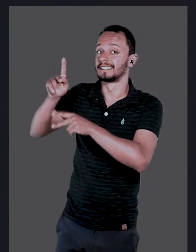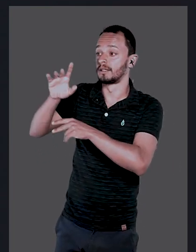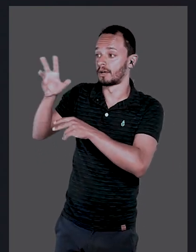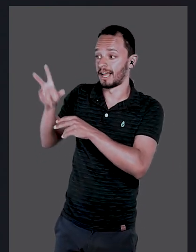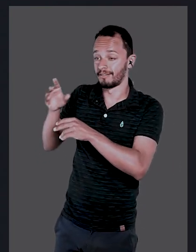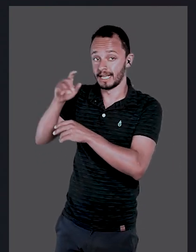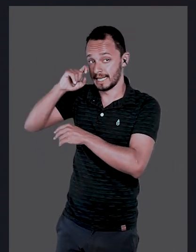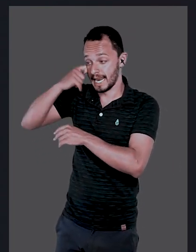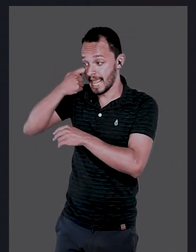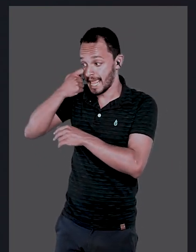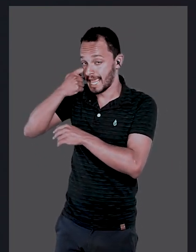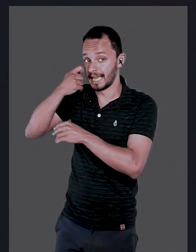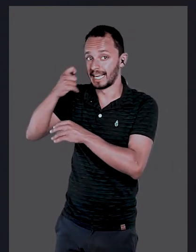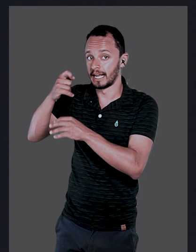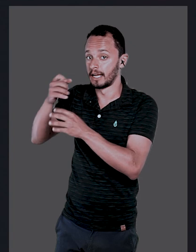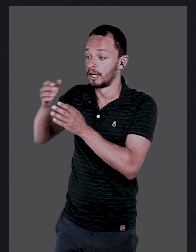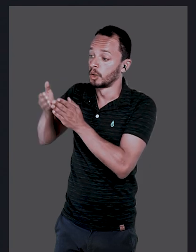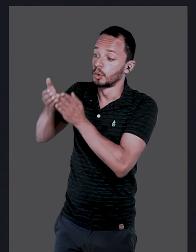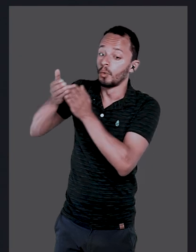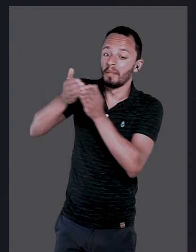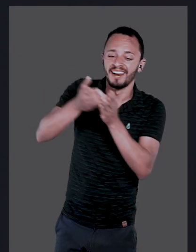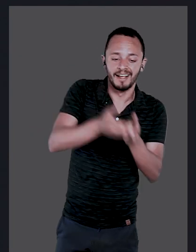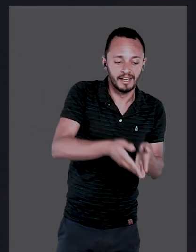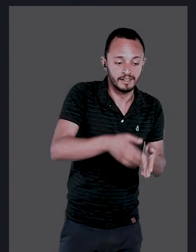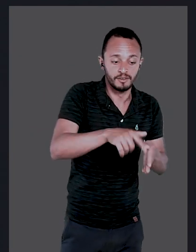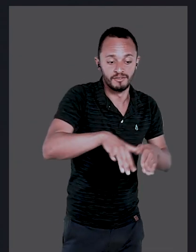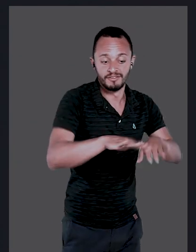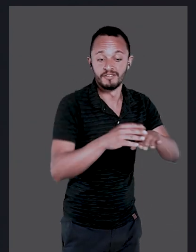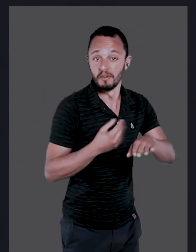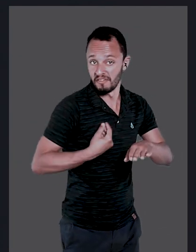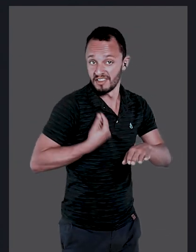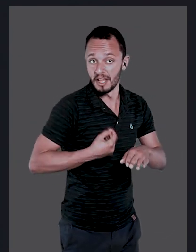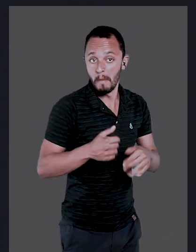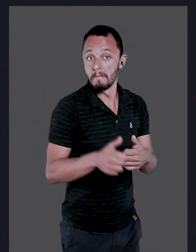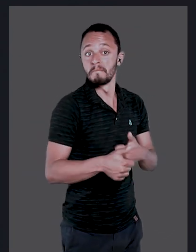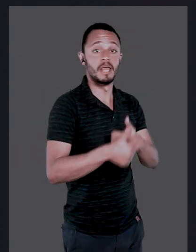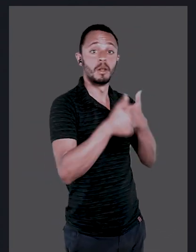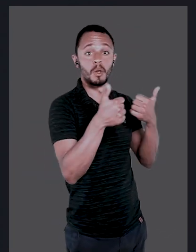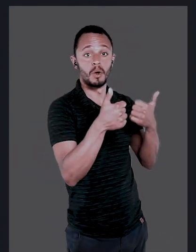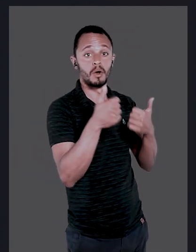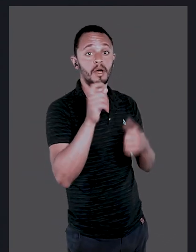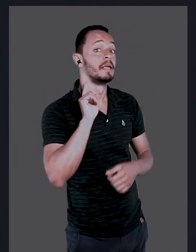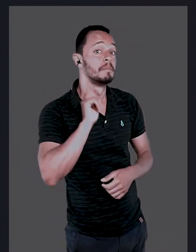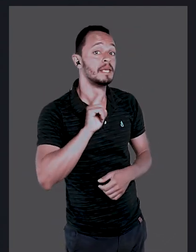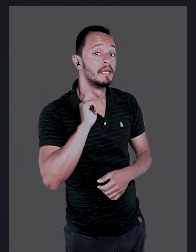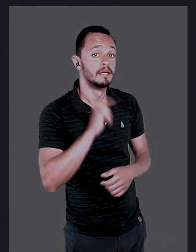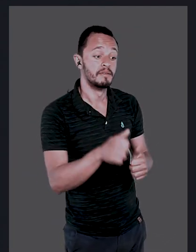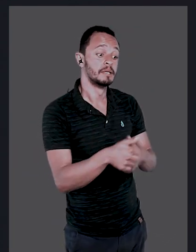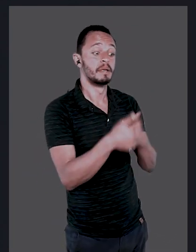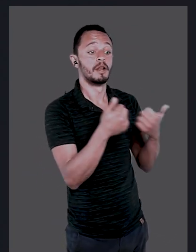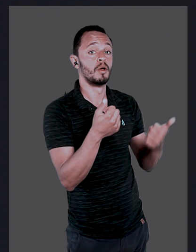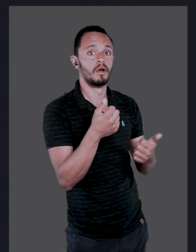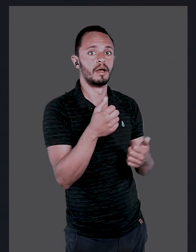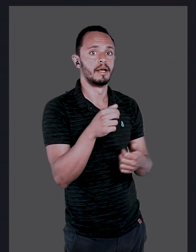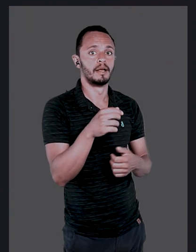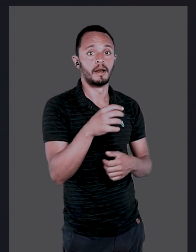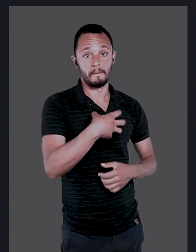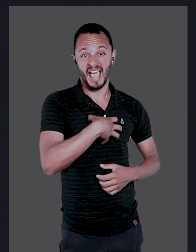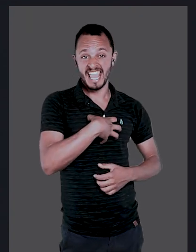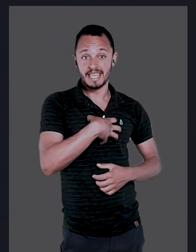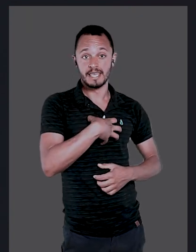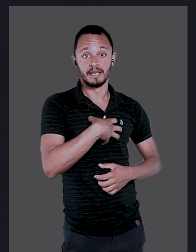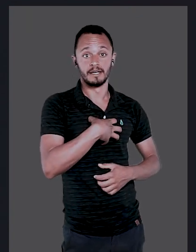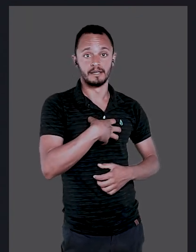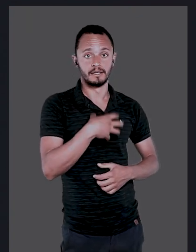Os povos negros não emigraram para o Brasil, não decidiram sair do Congo e tentar uma vida melhor em Minas Gerais, em